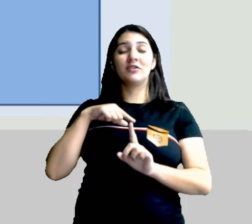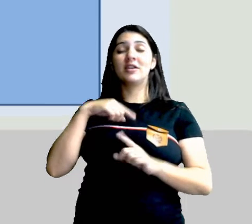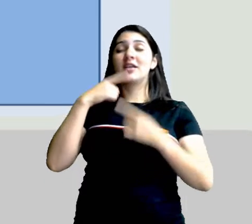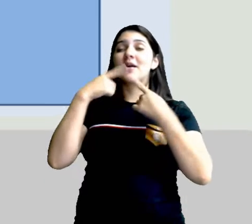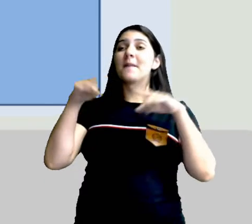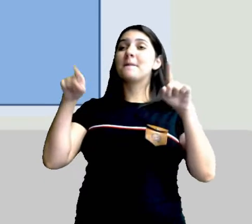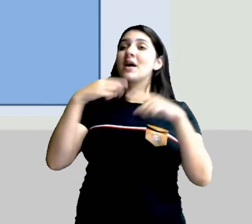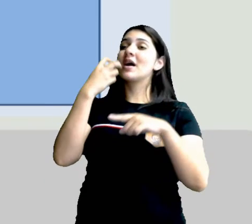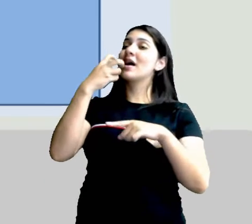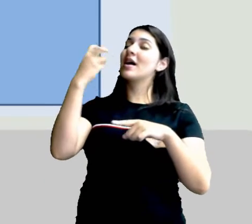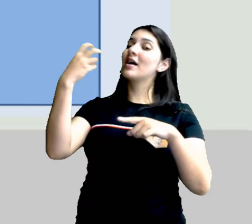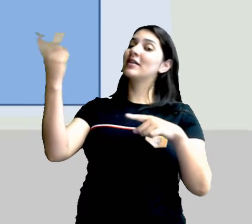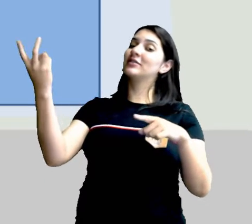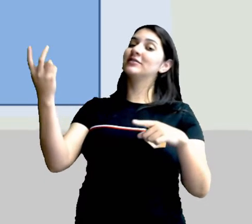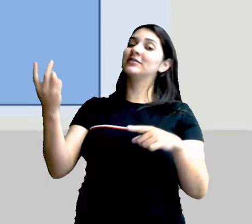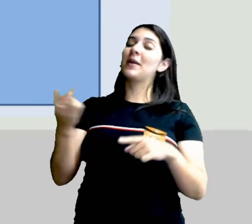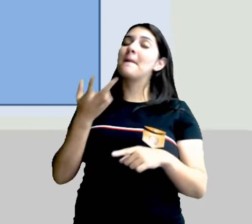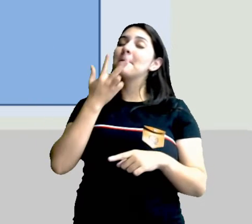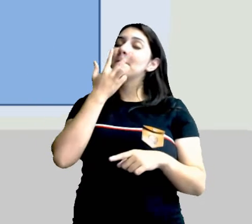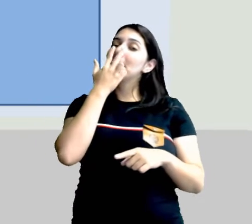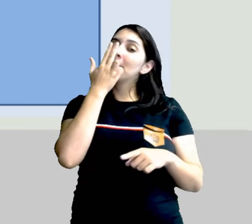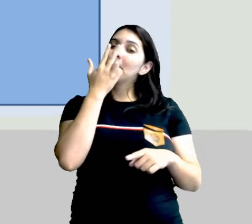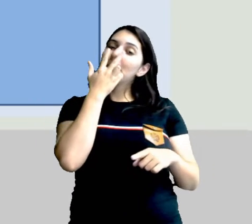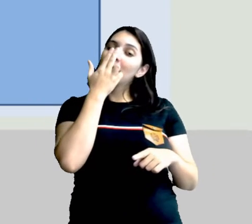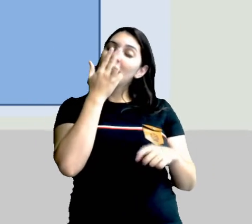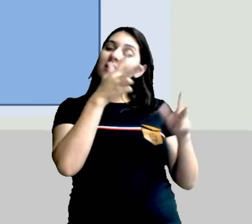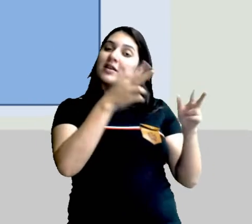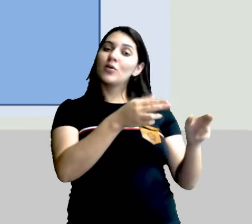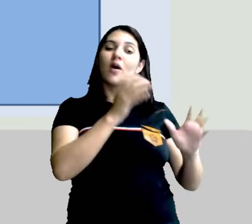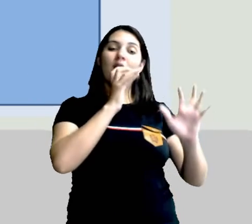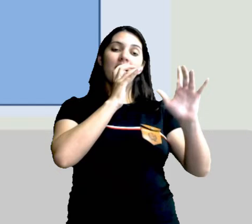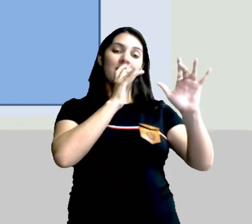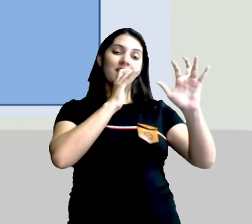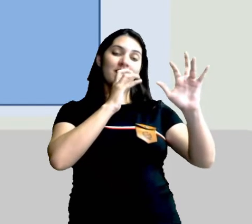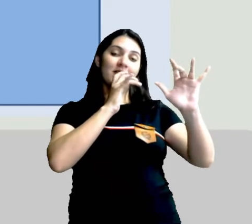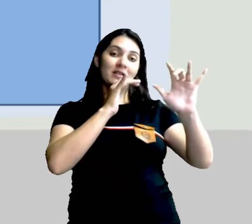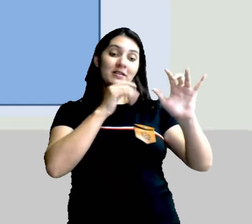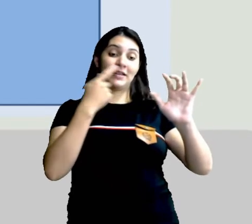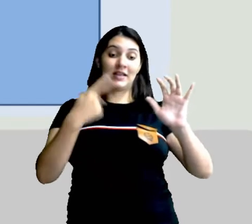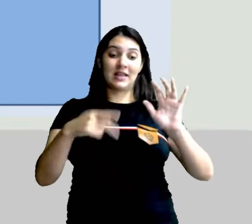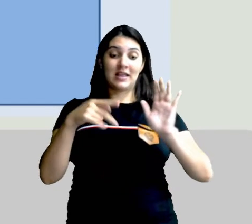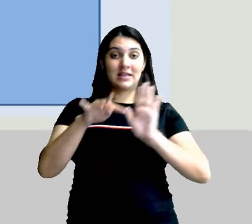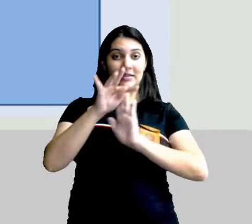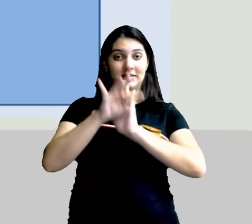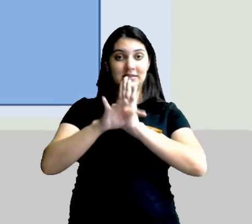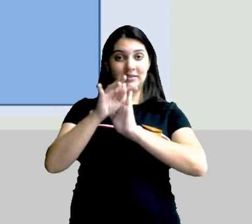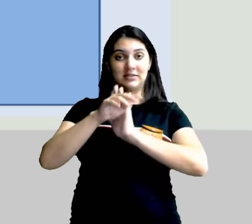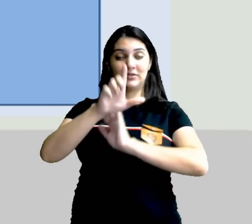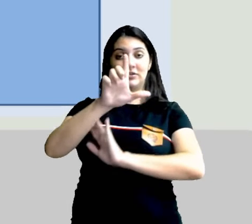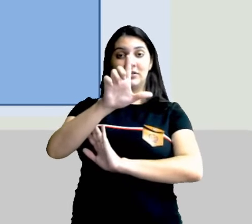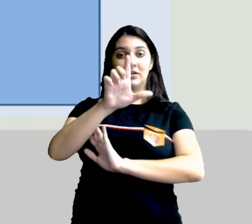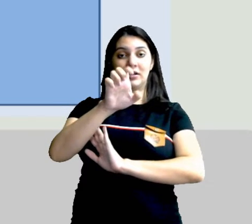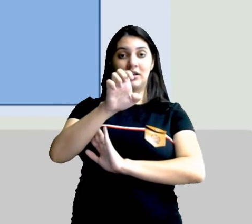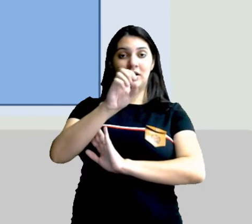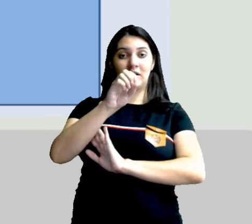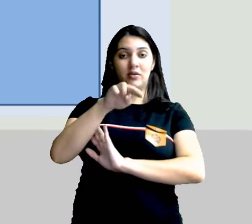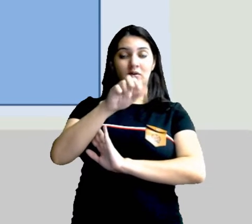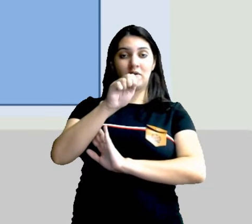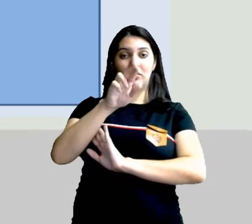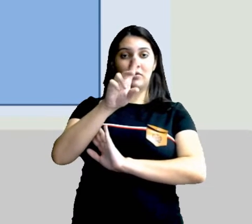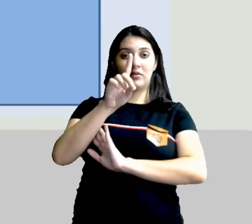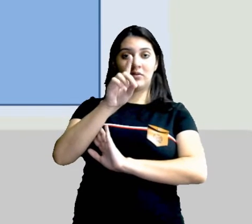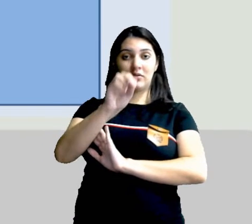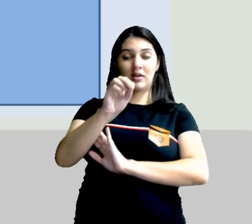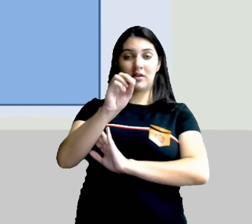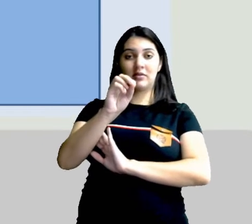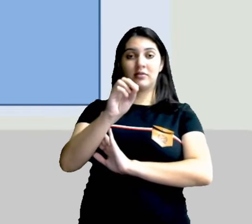floresta, num som semelhante ao da flauta. Esse texto é de Leonardo Boff, O